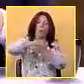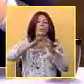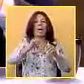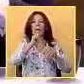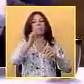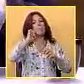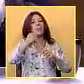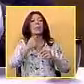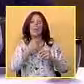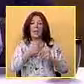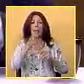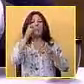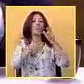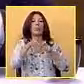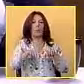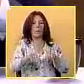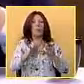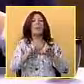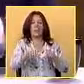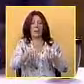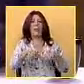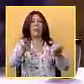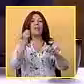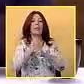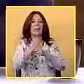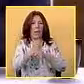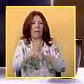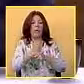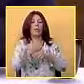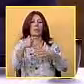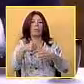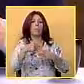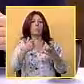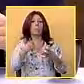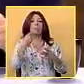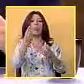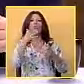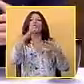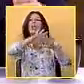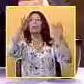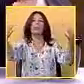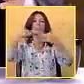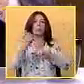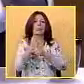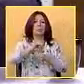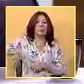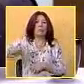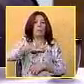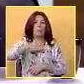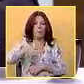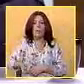perder gente que vai trabalhar. Por isso temos a receber muitos imigrantes, por isso estamos